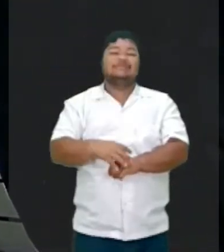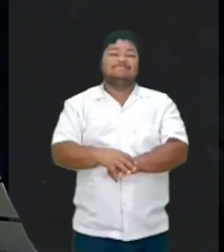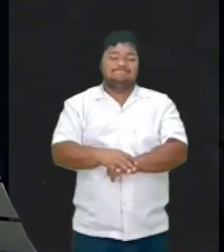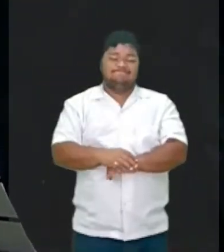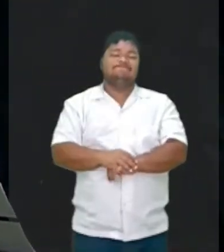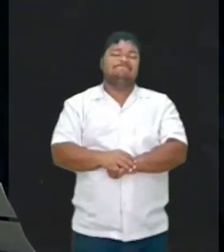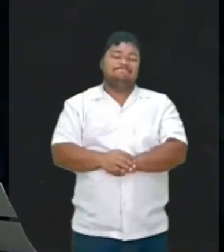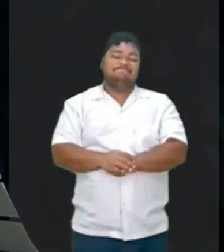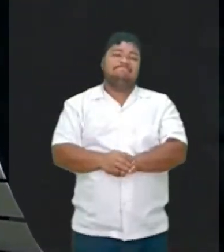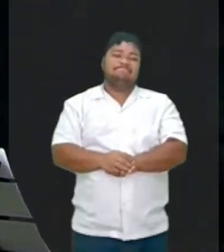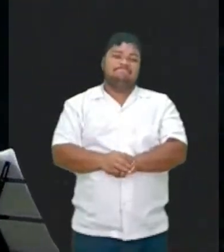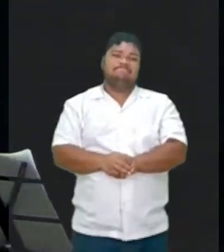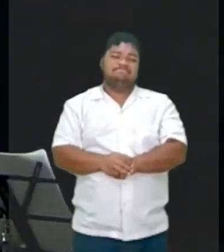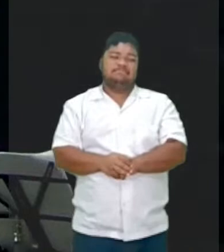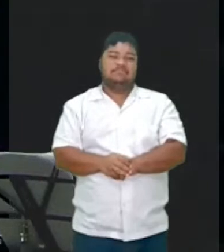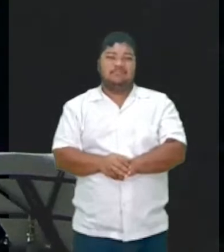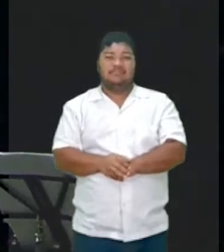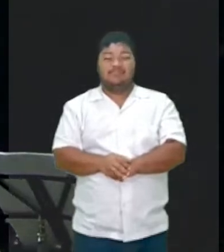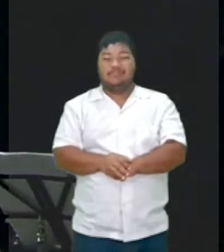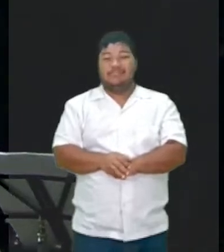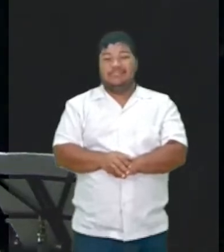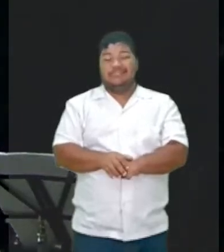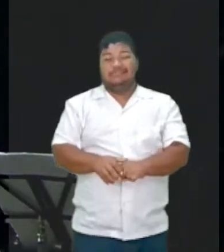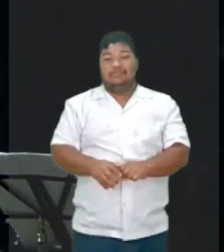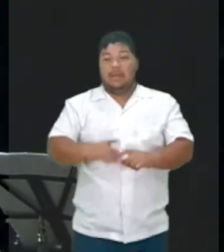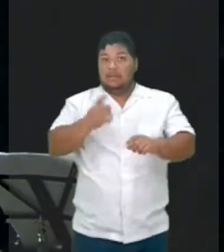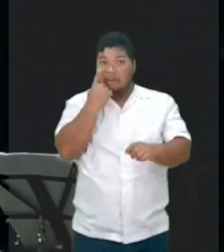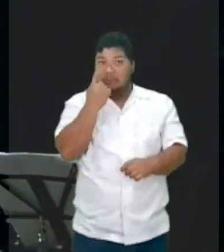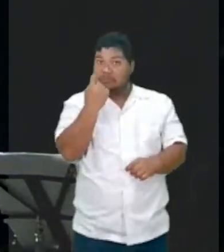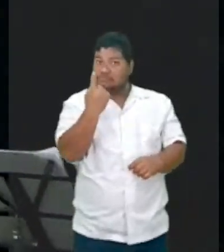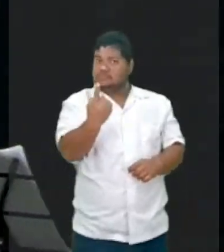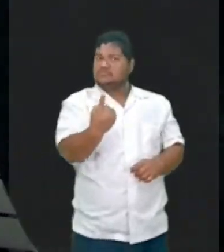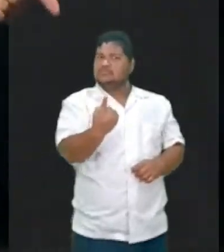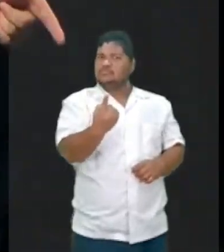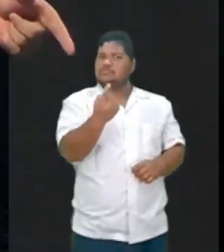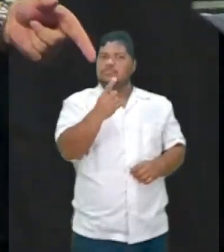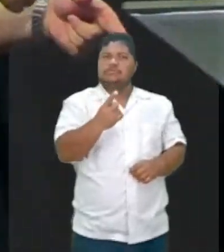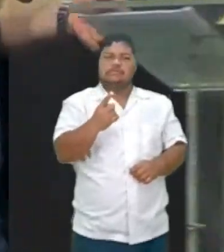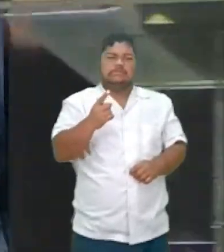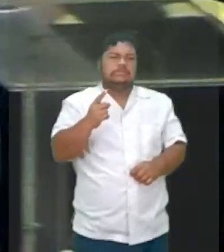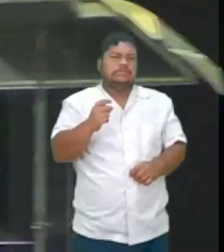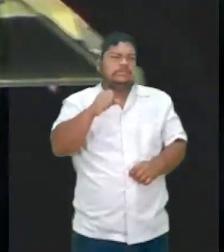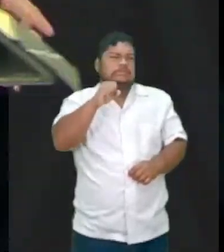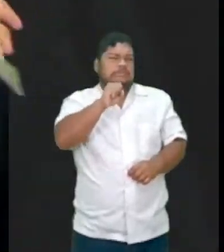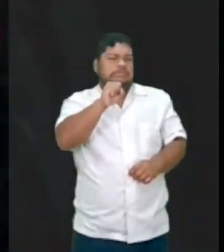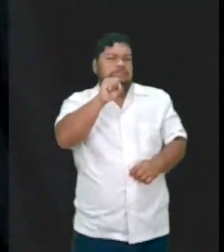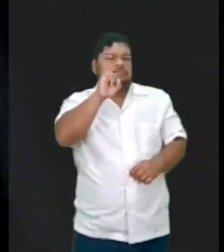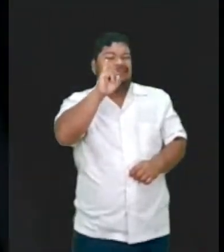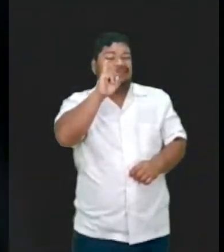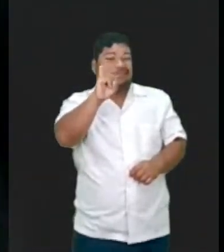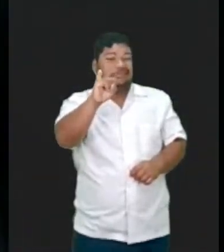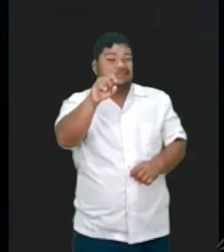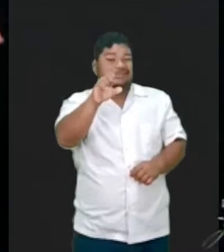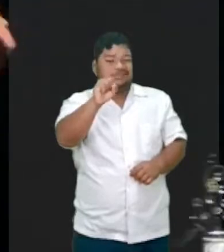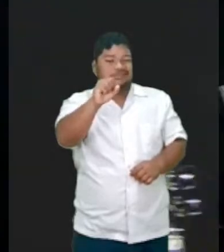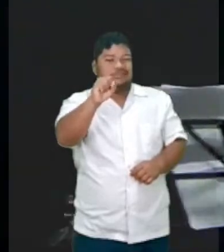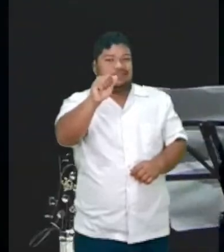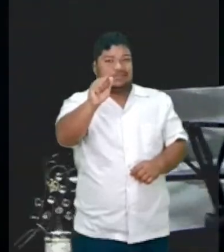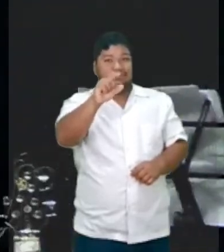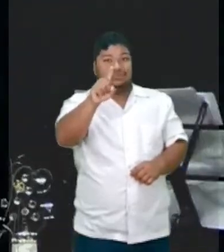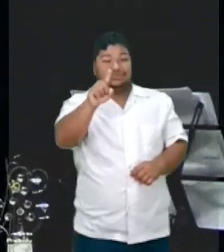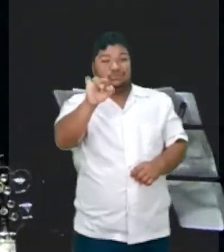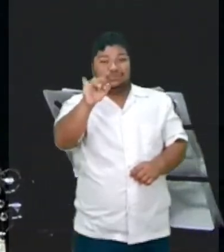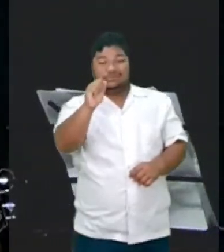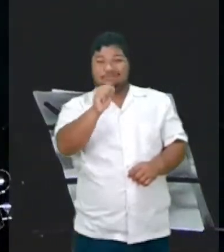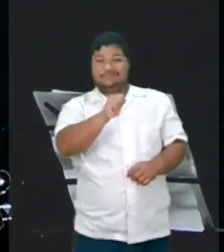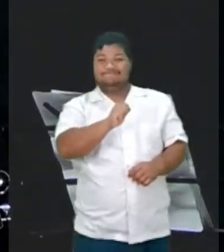Judá. Pois olha que interessante. Isaías, ele cita este caso, que também está citado lá